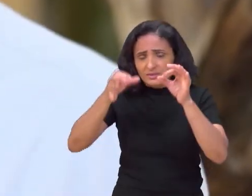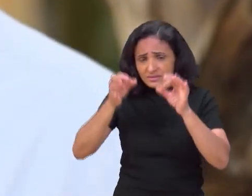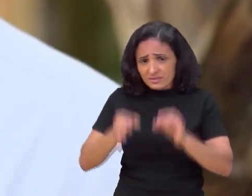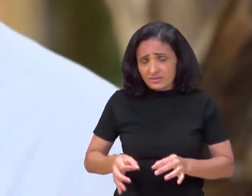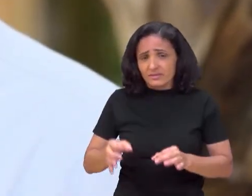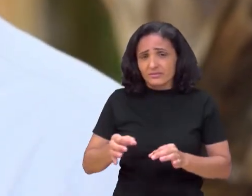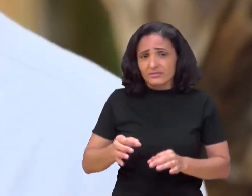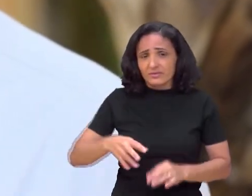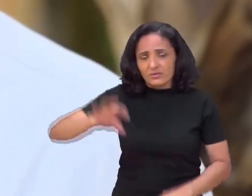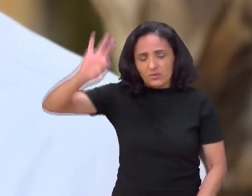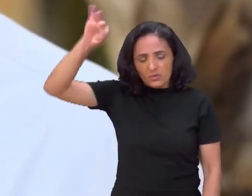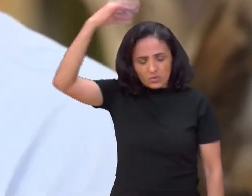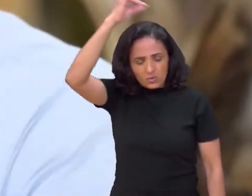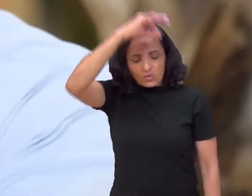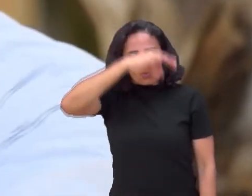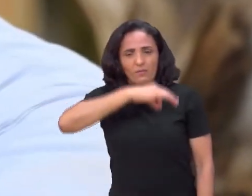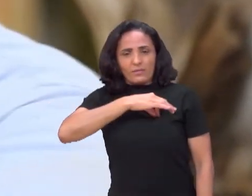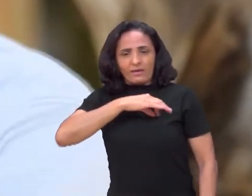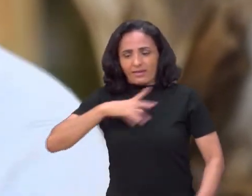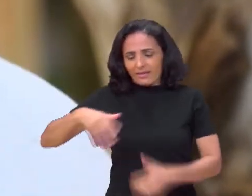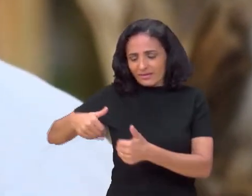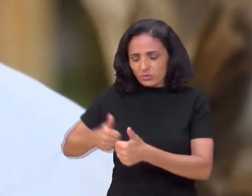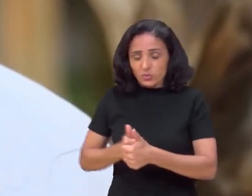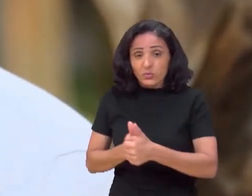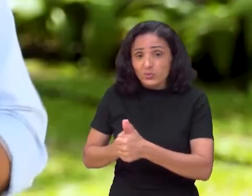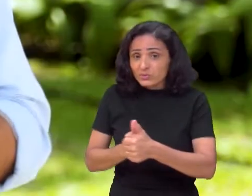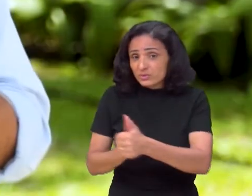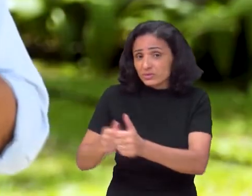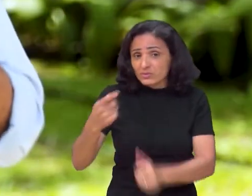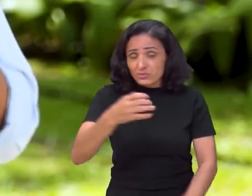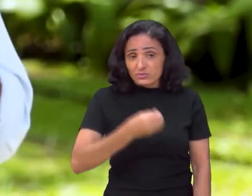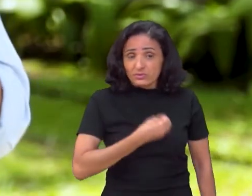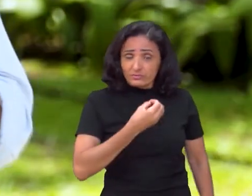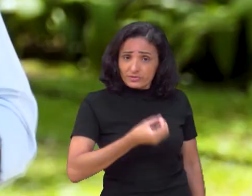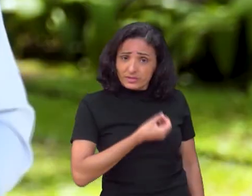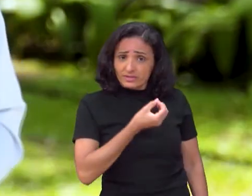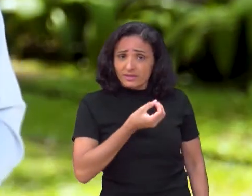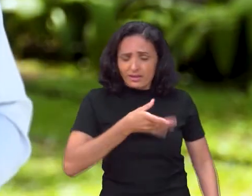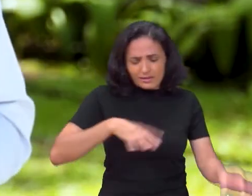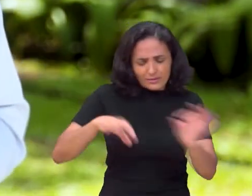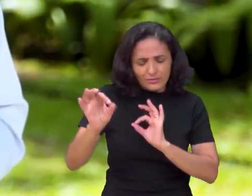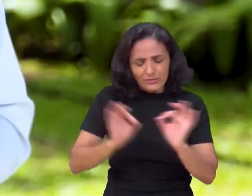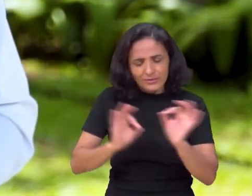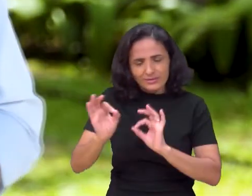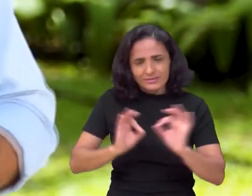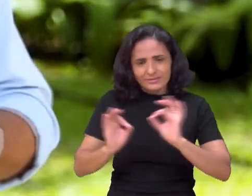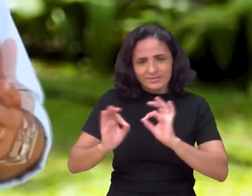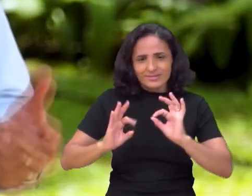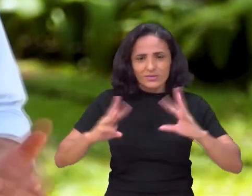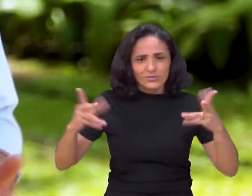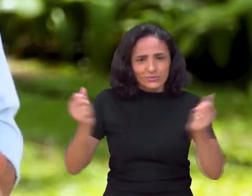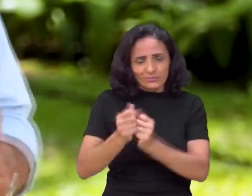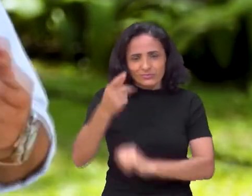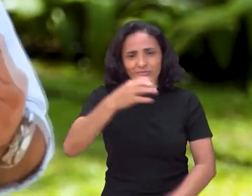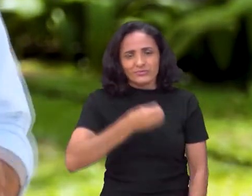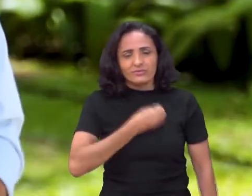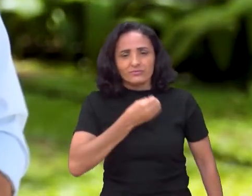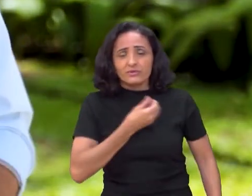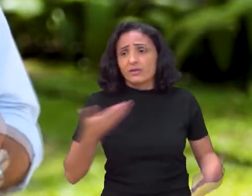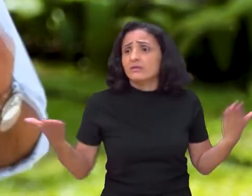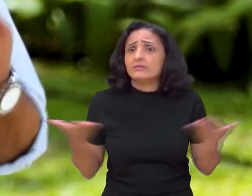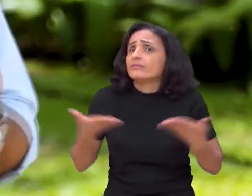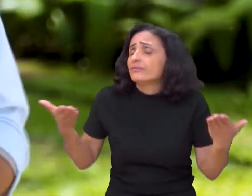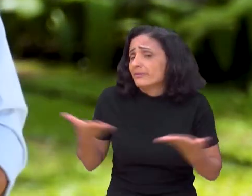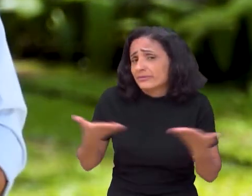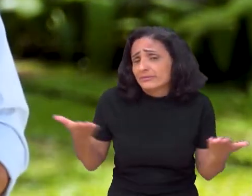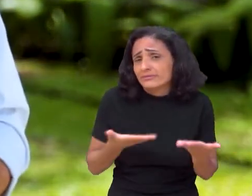te conduzir, né? Deixa ele tomar a frente, deixa ele tomar as rédeas da tua vida. Quem sabe até hoje, até o dia de